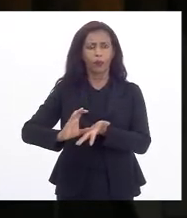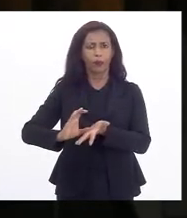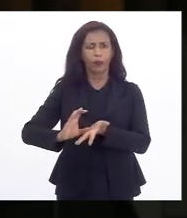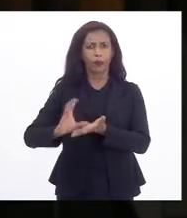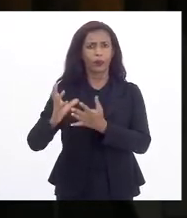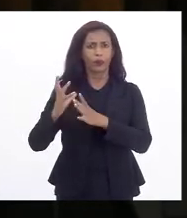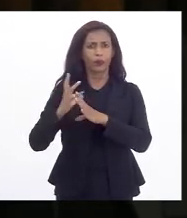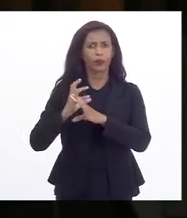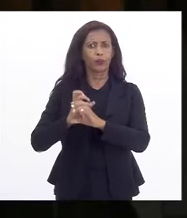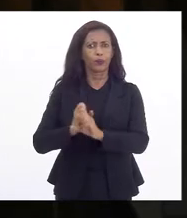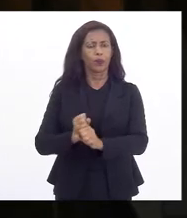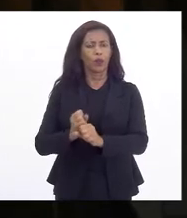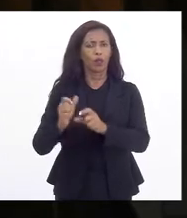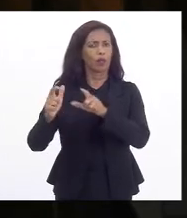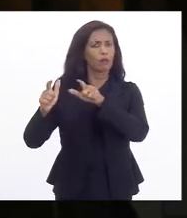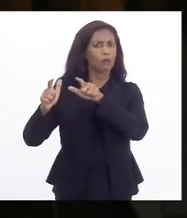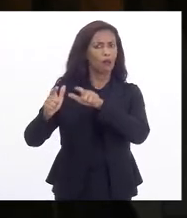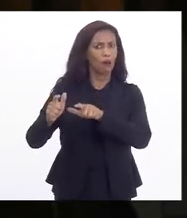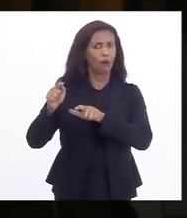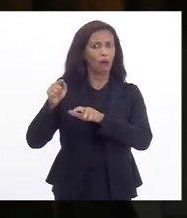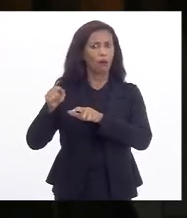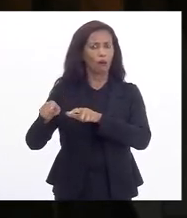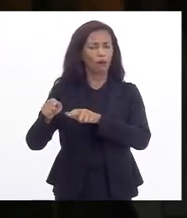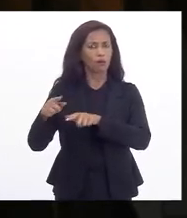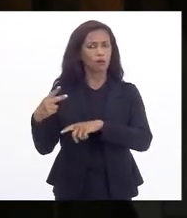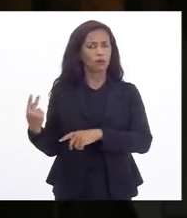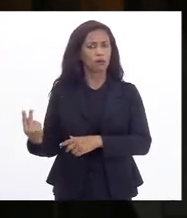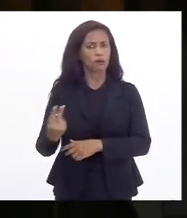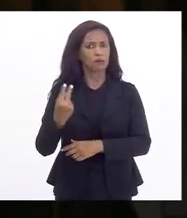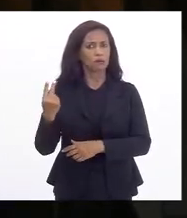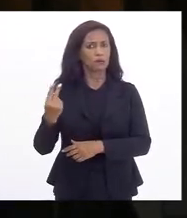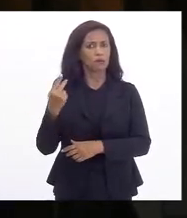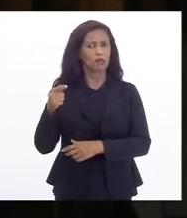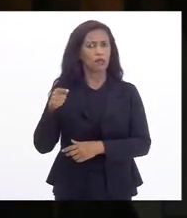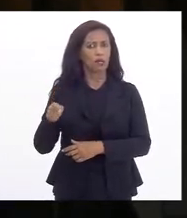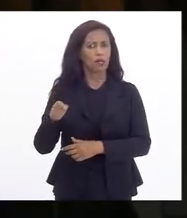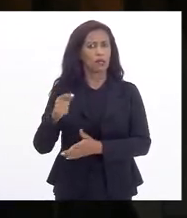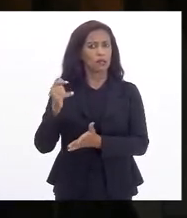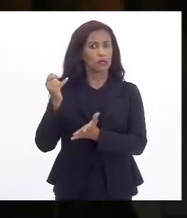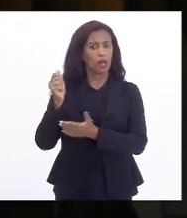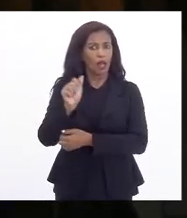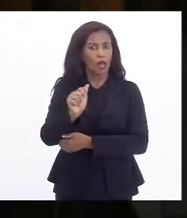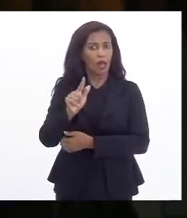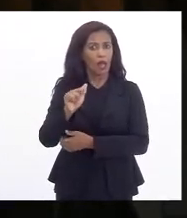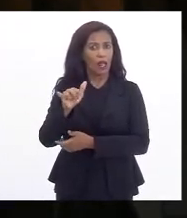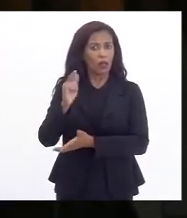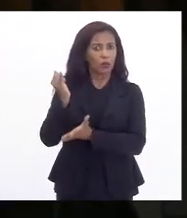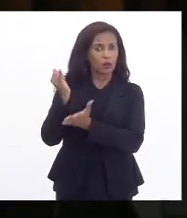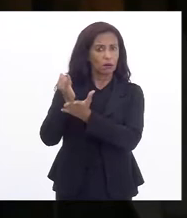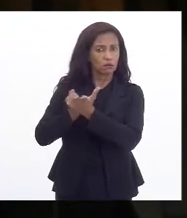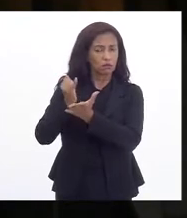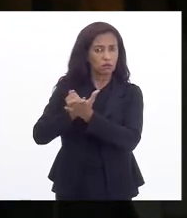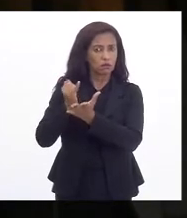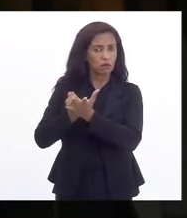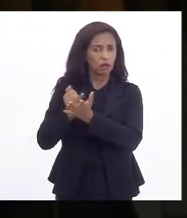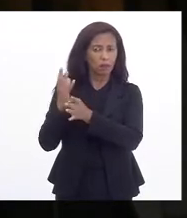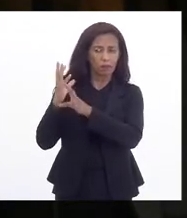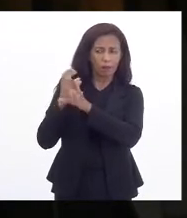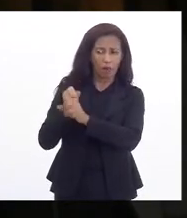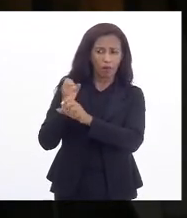que é o ódio vai incidir aplicação de alíquotas para calcular